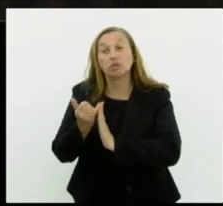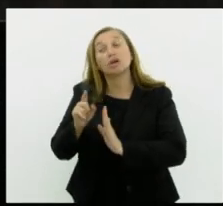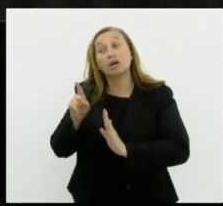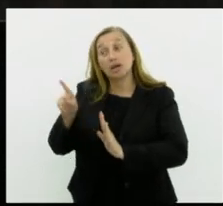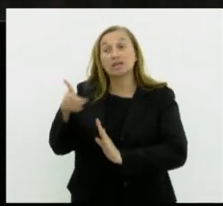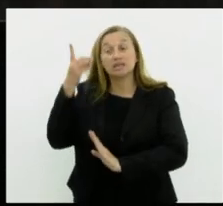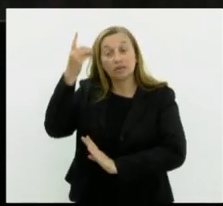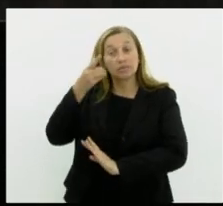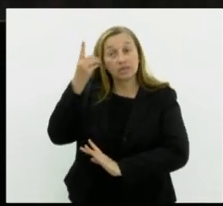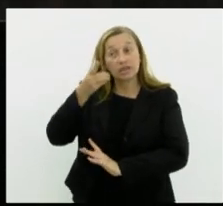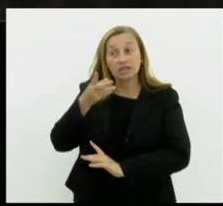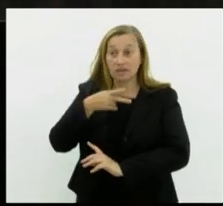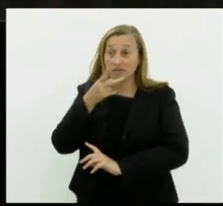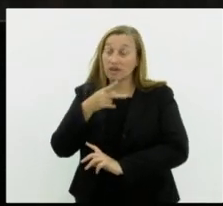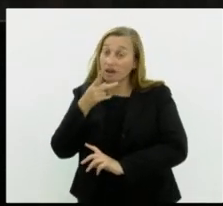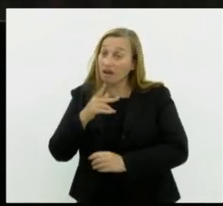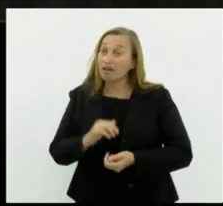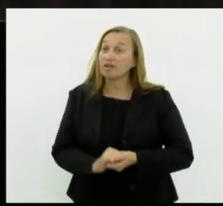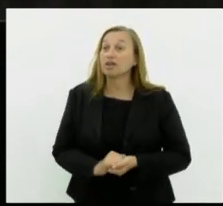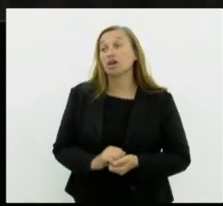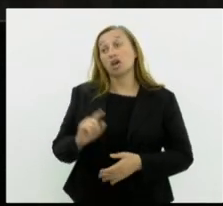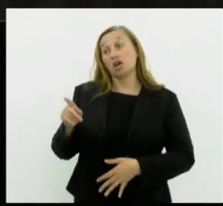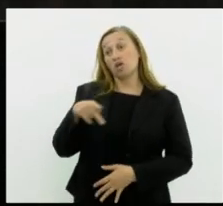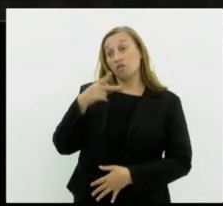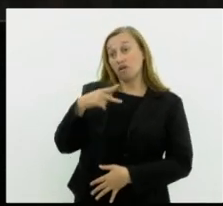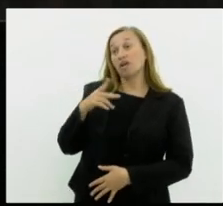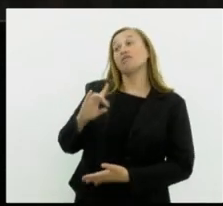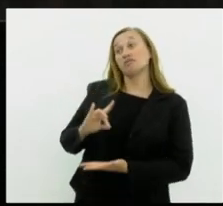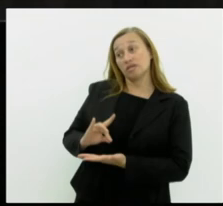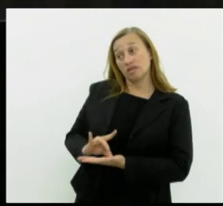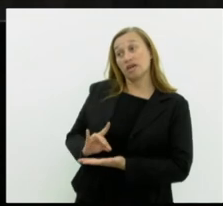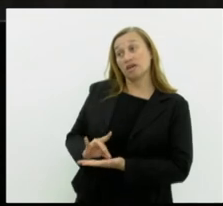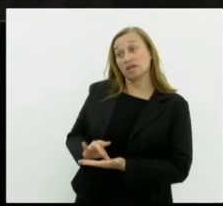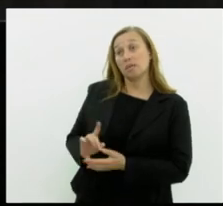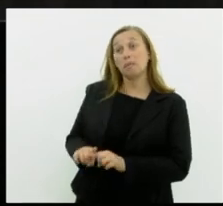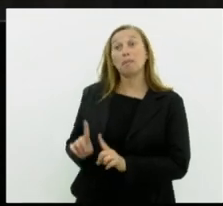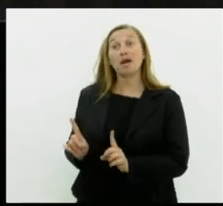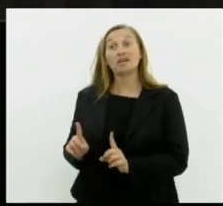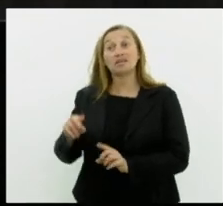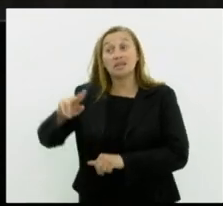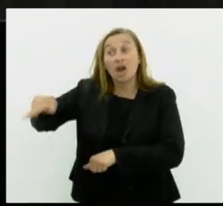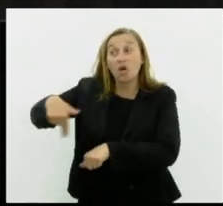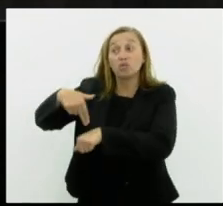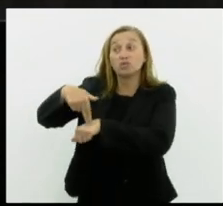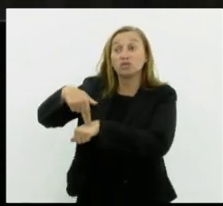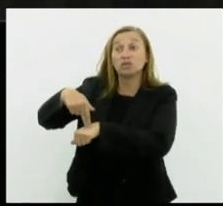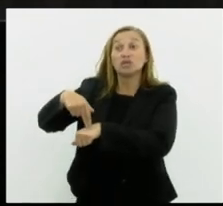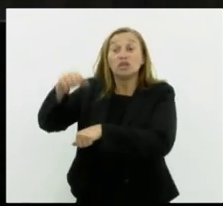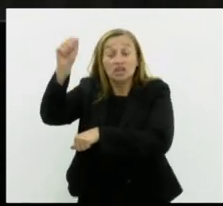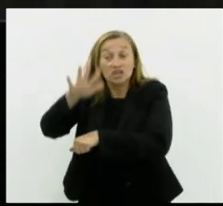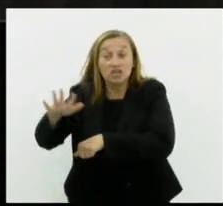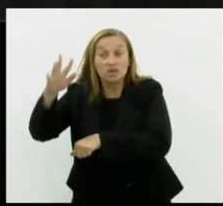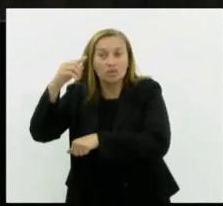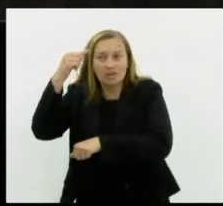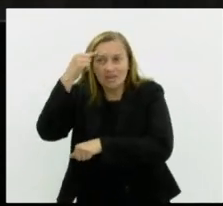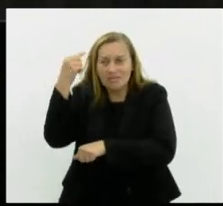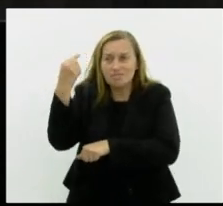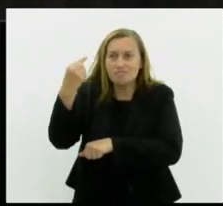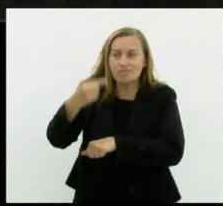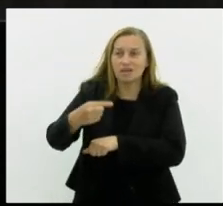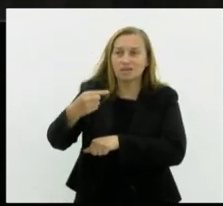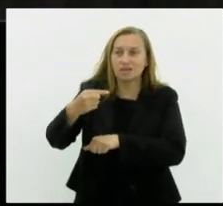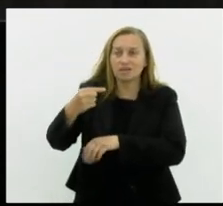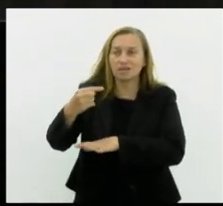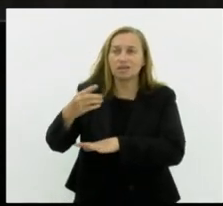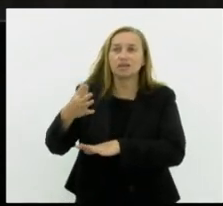que disser isso, eu diria, é verdade. Mas é a União em geral que manda essa mensagem e